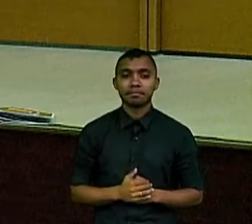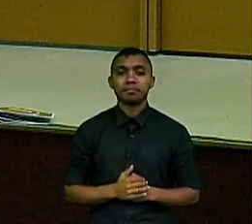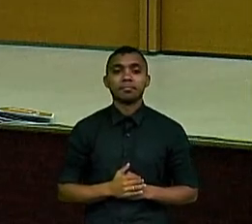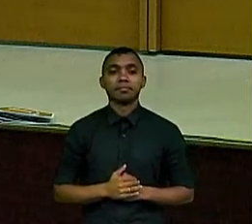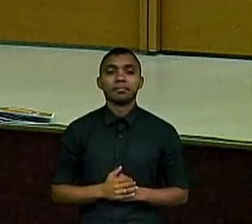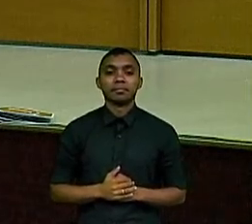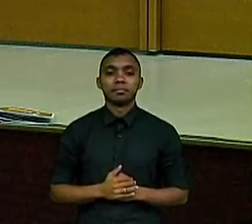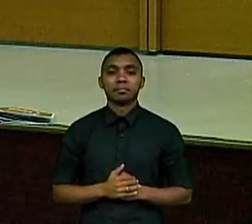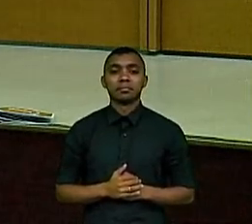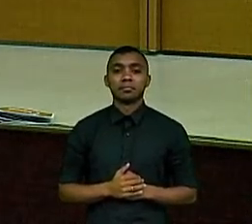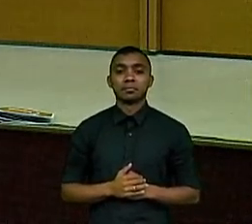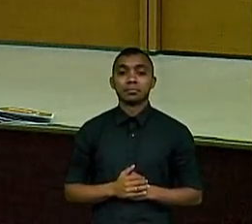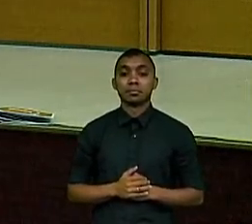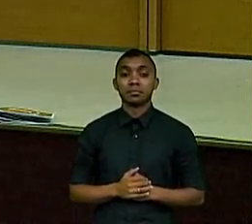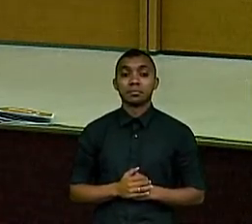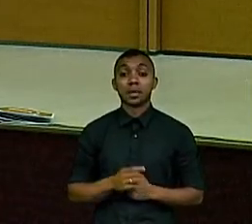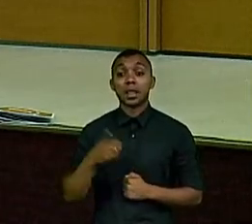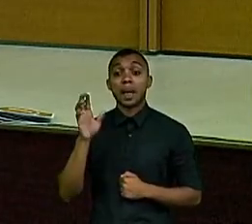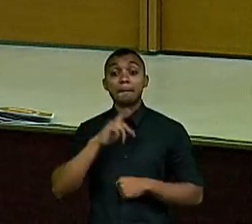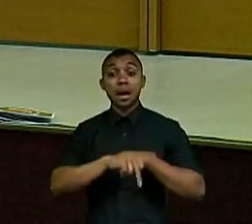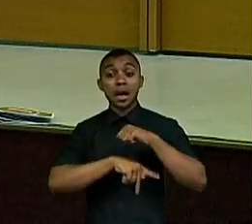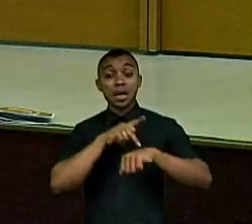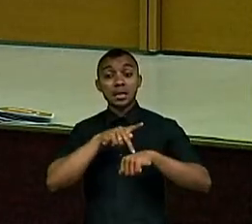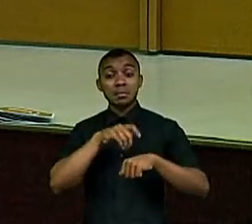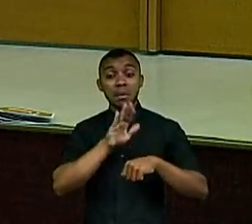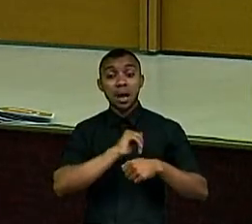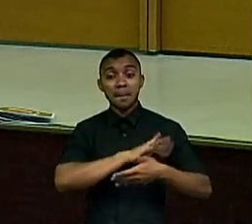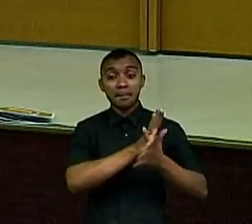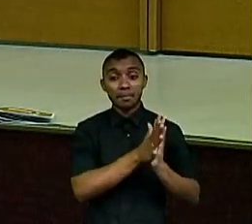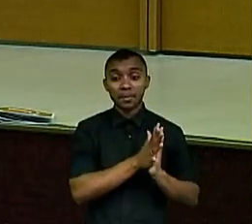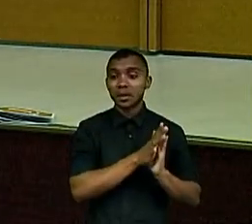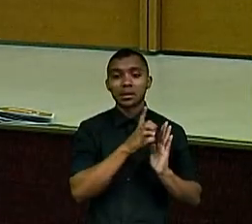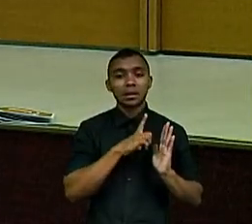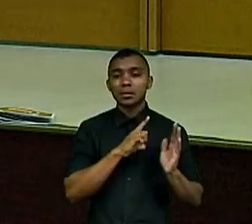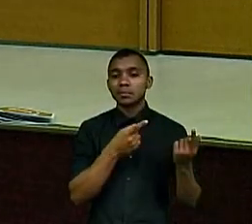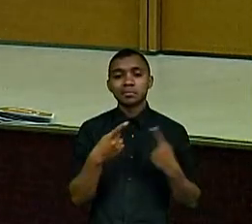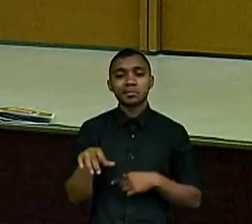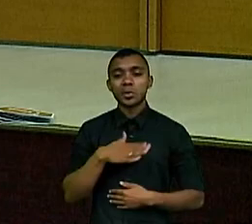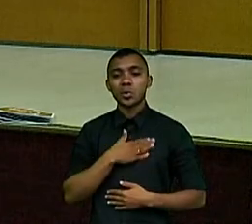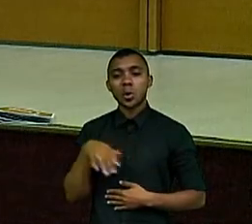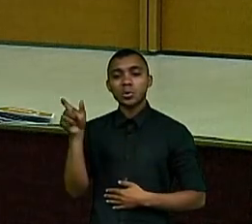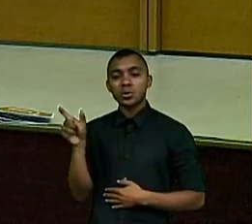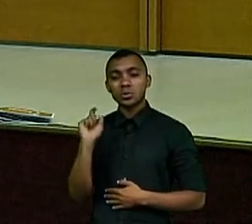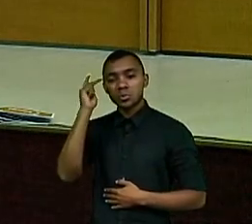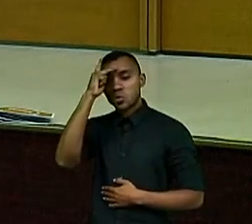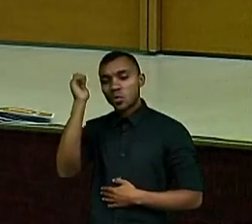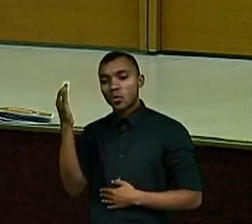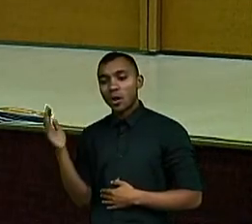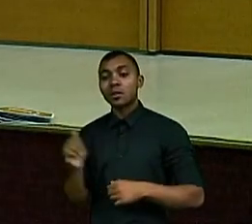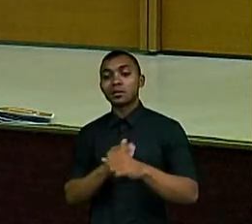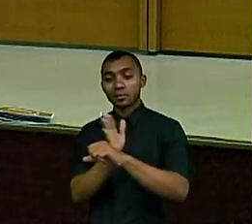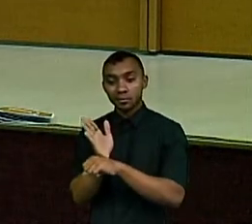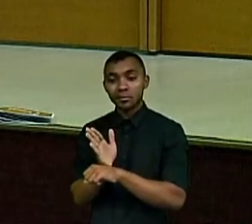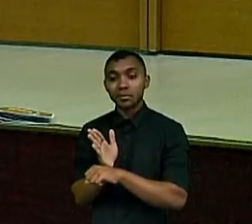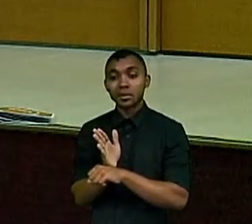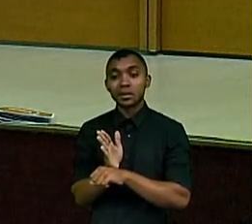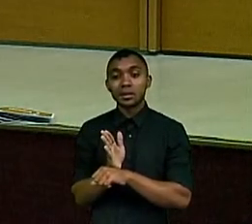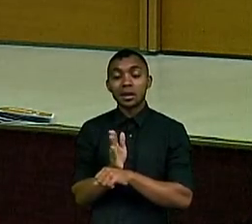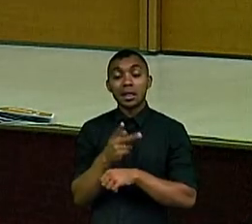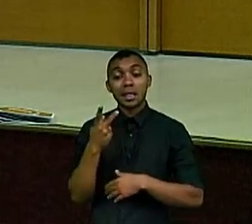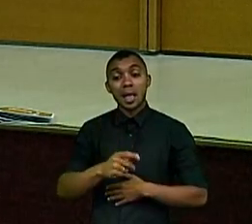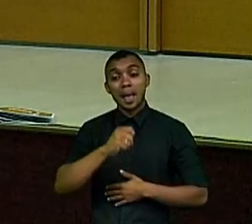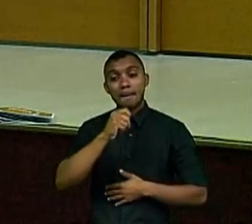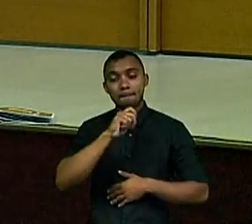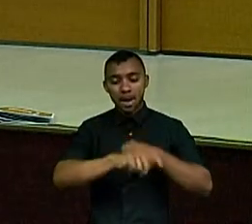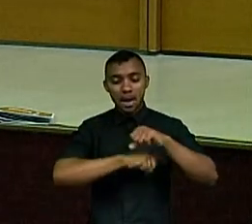busque nos países mais xenofóbicos que são aqueles que tem a versão a estrangeiros e às vezes tem xenofobia até dentro próprio país